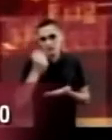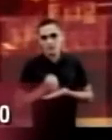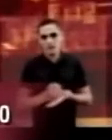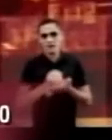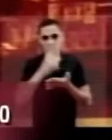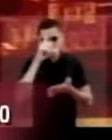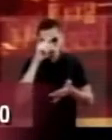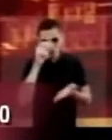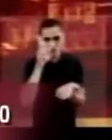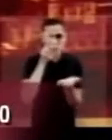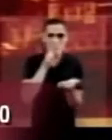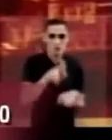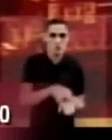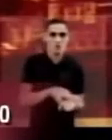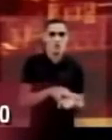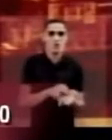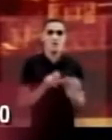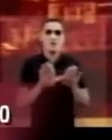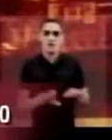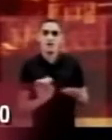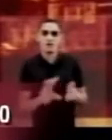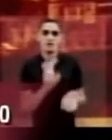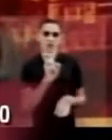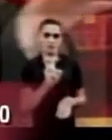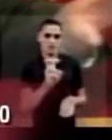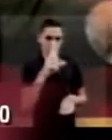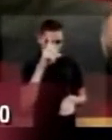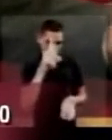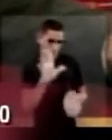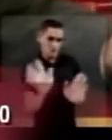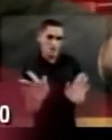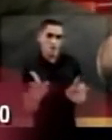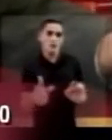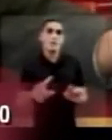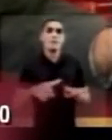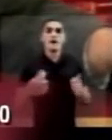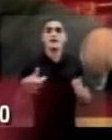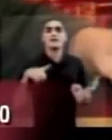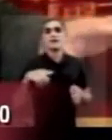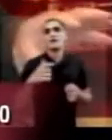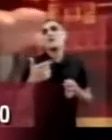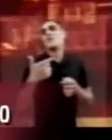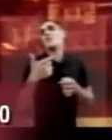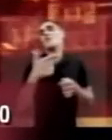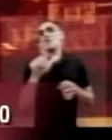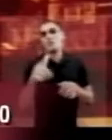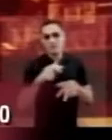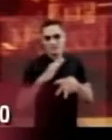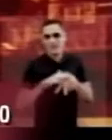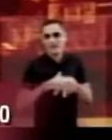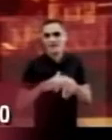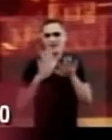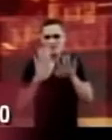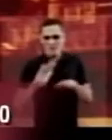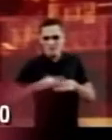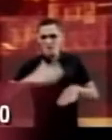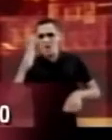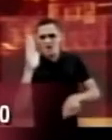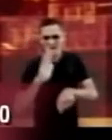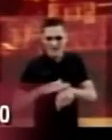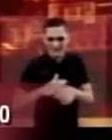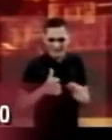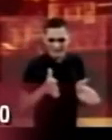minoria. Então, esses óbitos não correspondem aos casos que estão acontecendo ainda agora. Pensa bem,